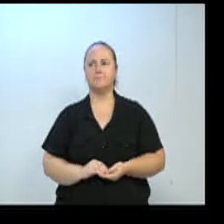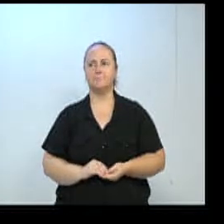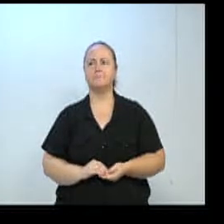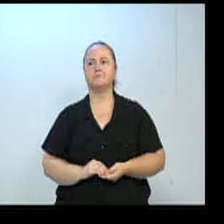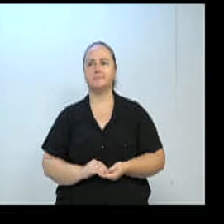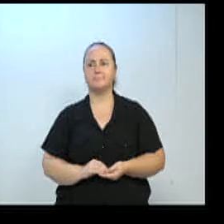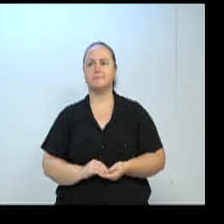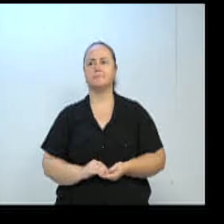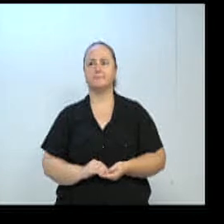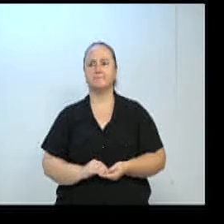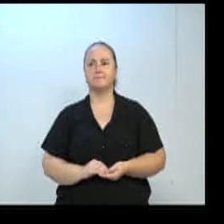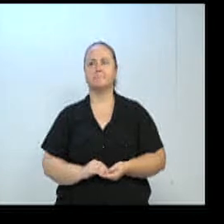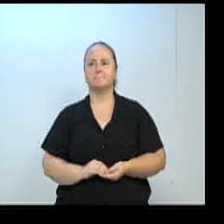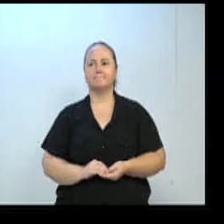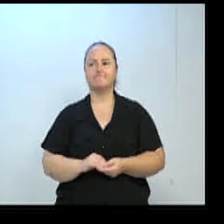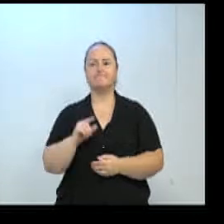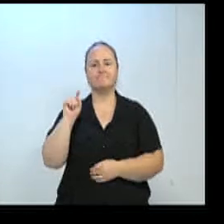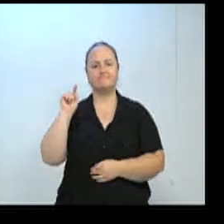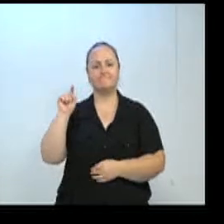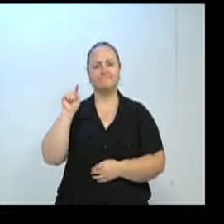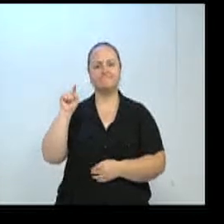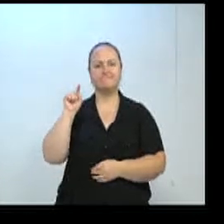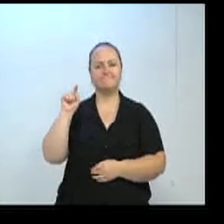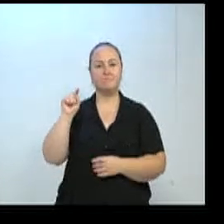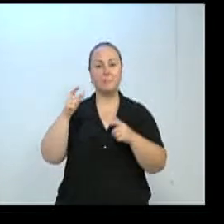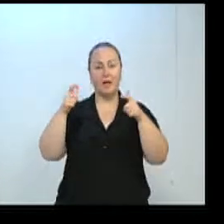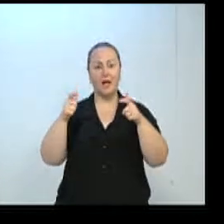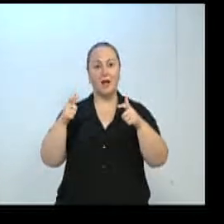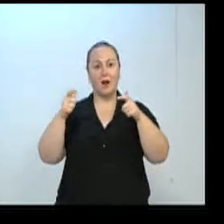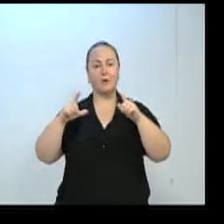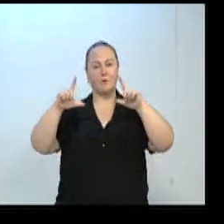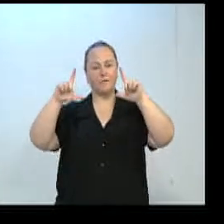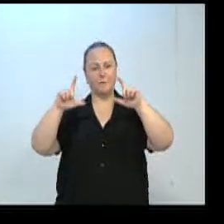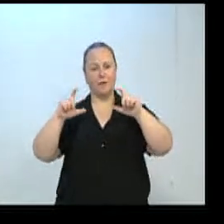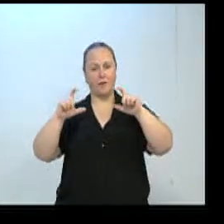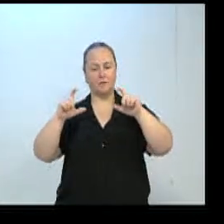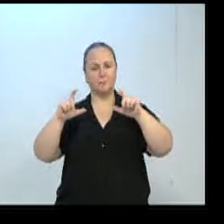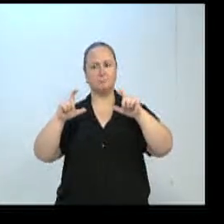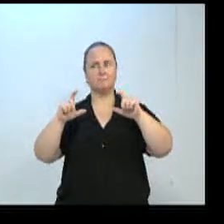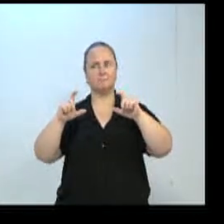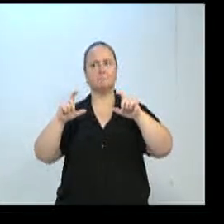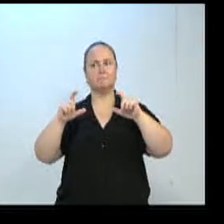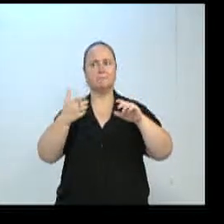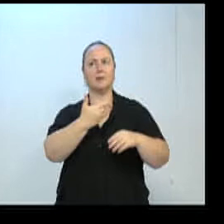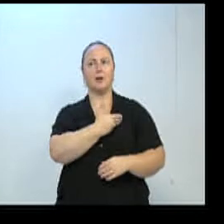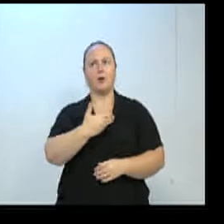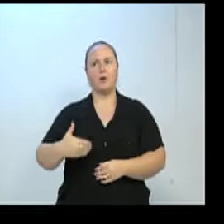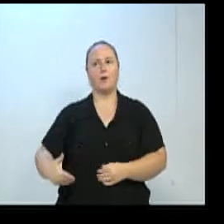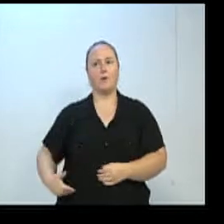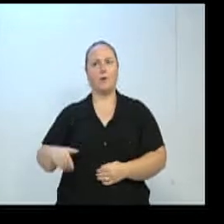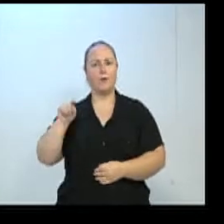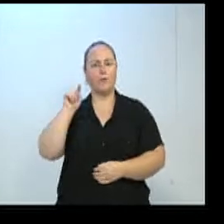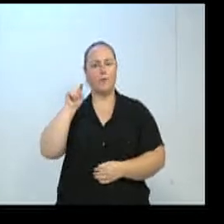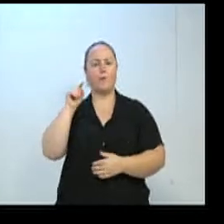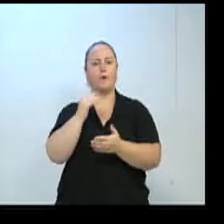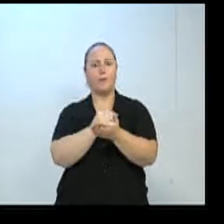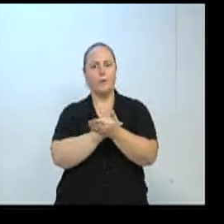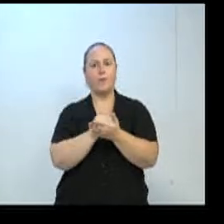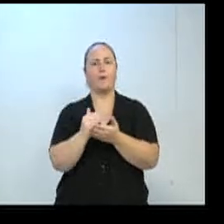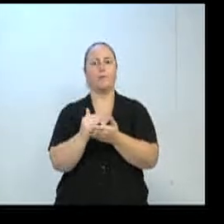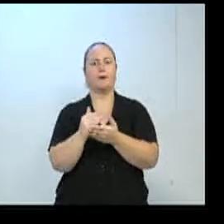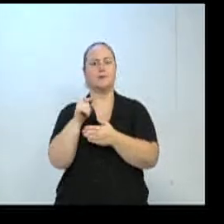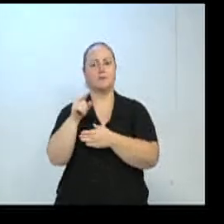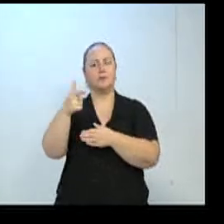retomada finalmente da as obras do governo aí da nossa Via Expressa aí. Então começou, agora esperamos